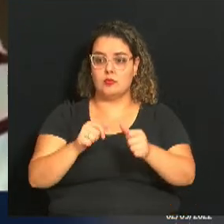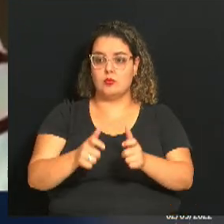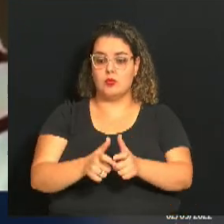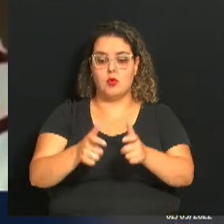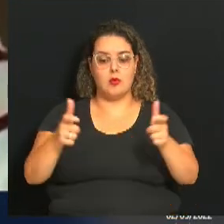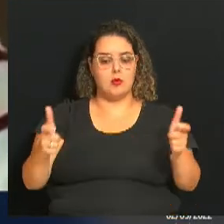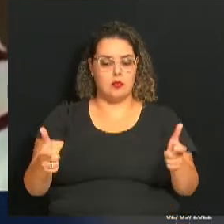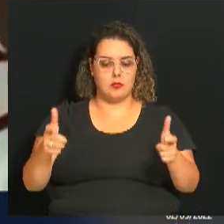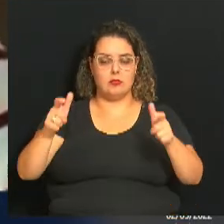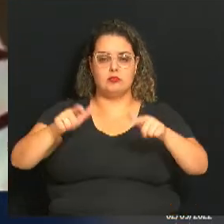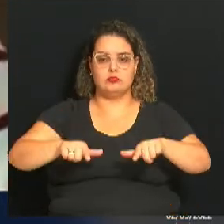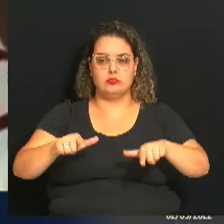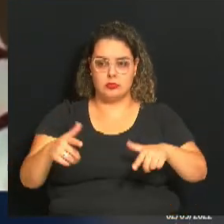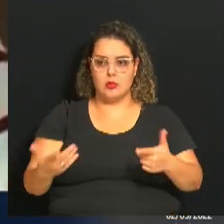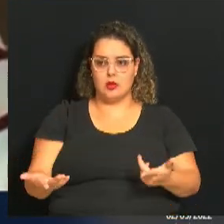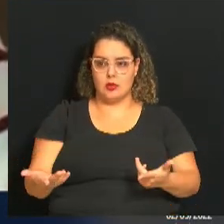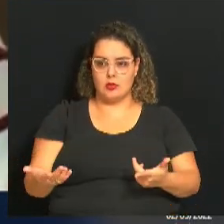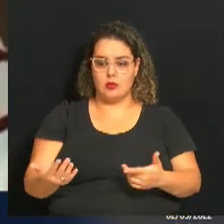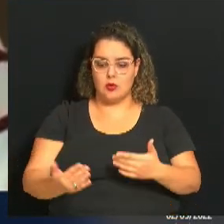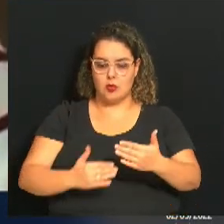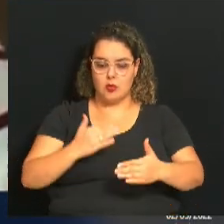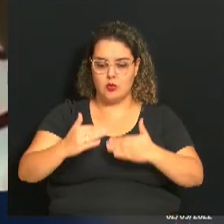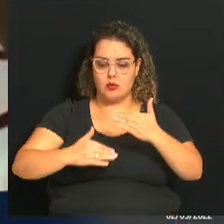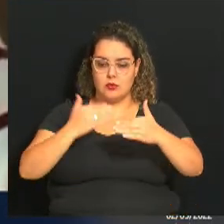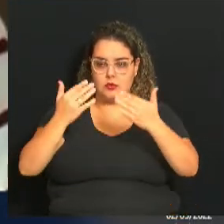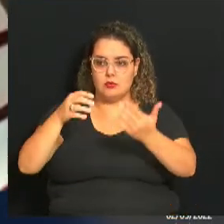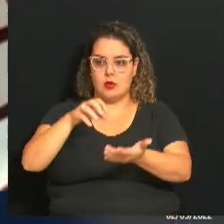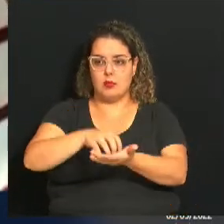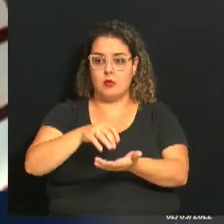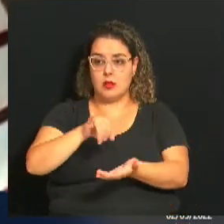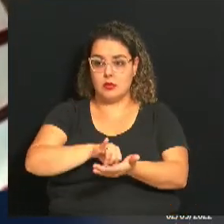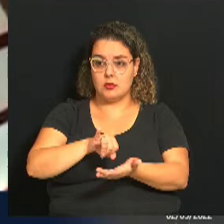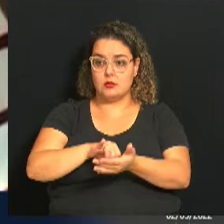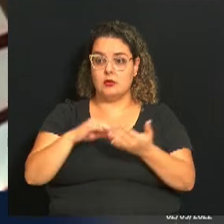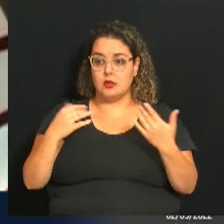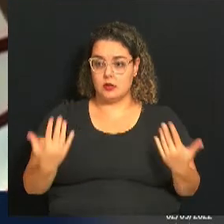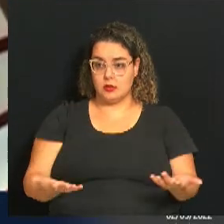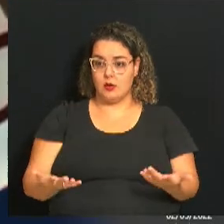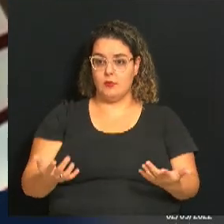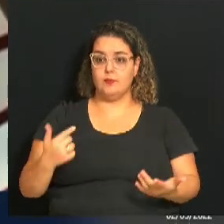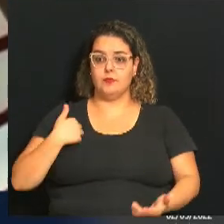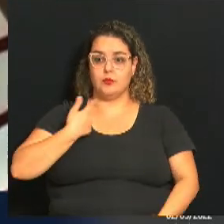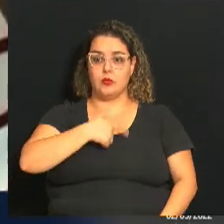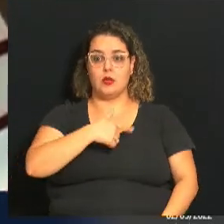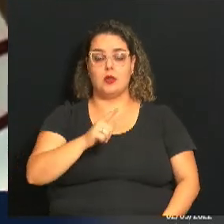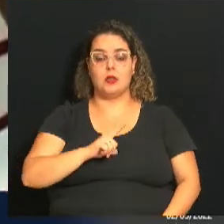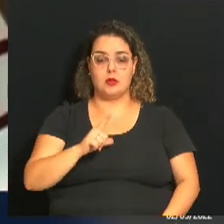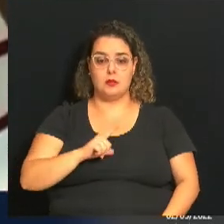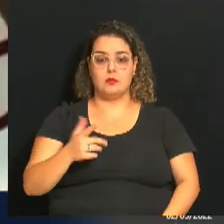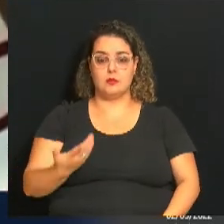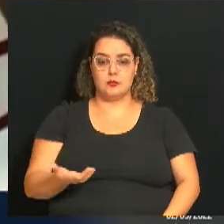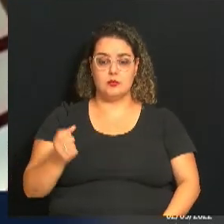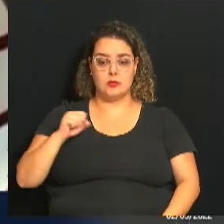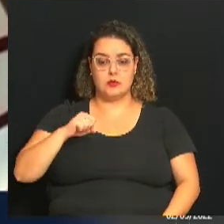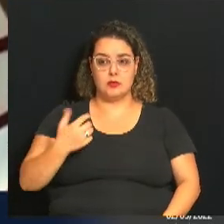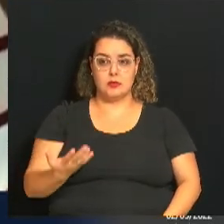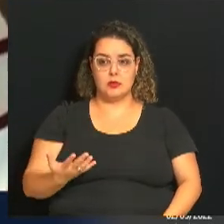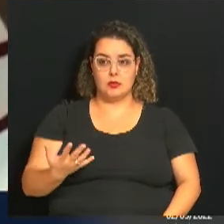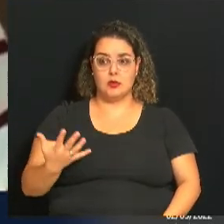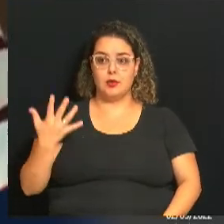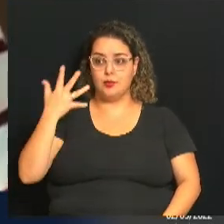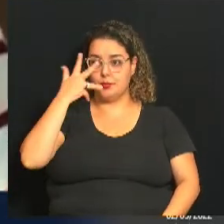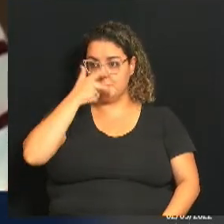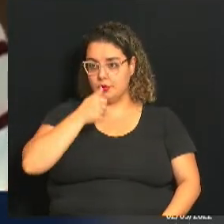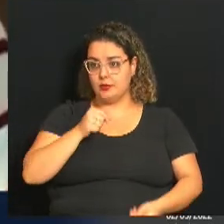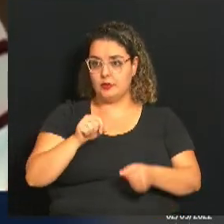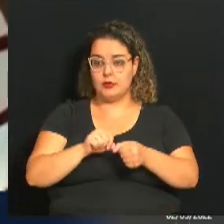espaço para o desenvolvimento do centro. Então, nós temos, sim, porque é muito bonito nós fazermos todo